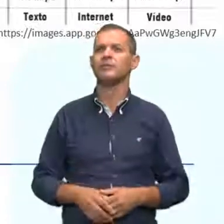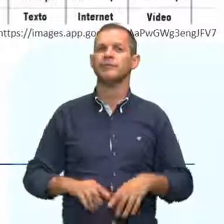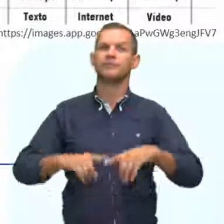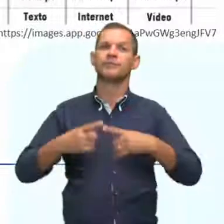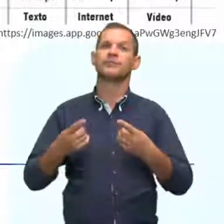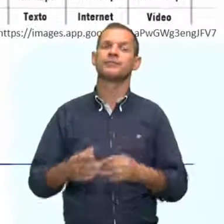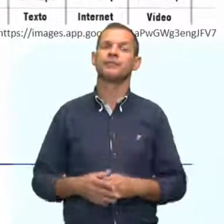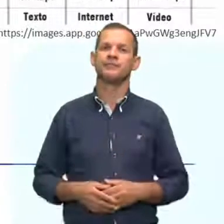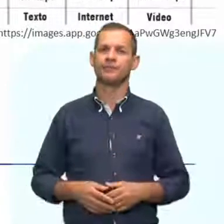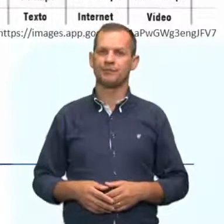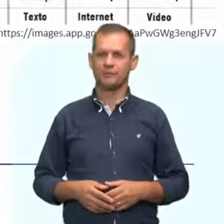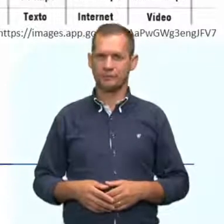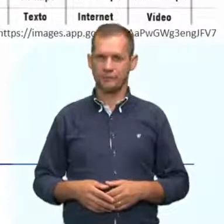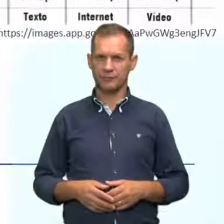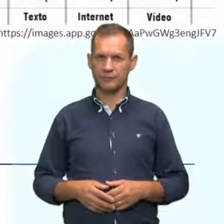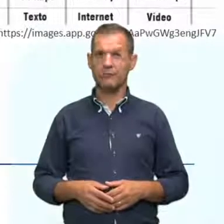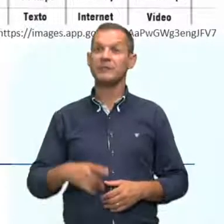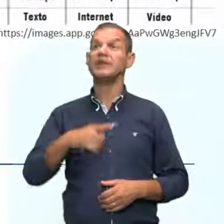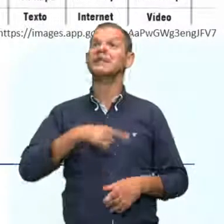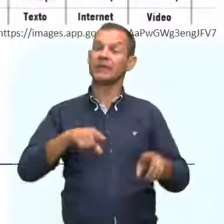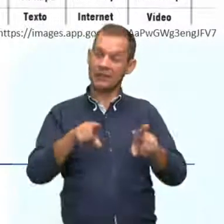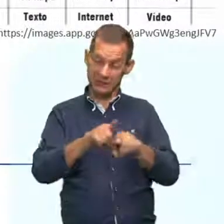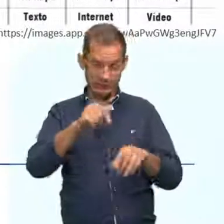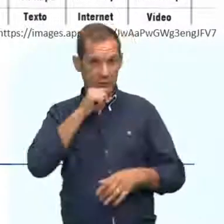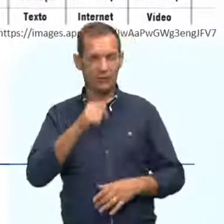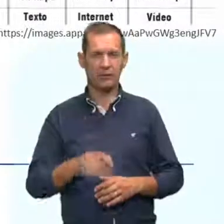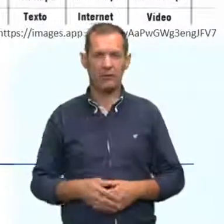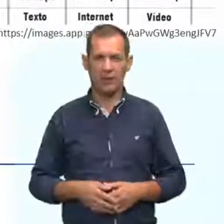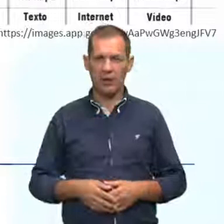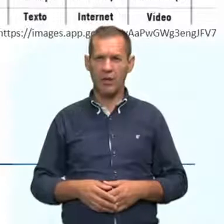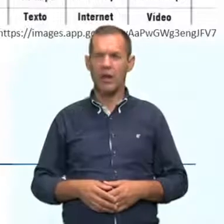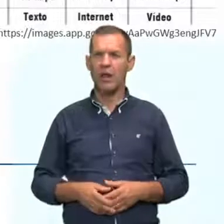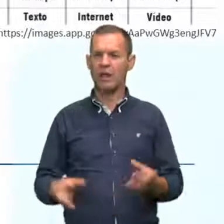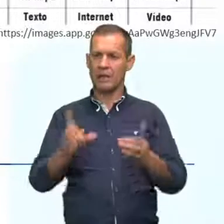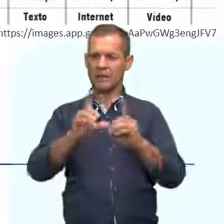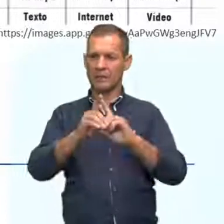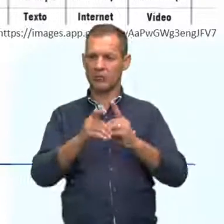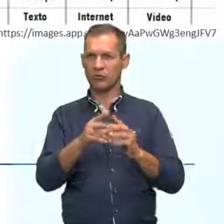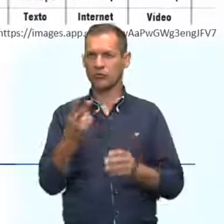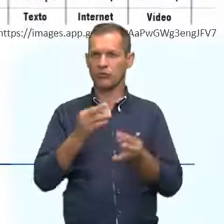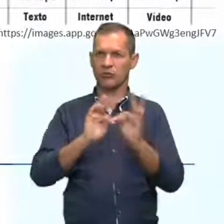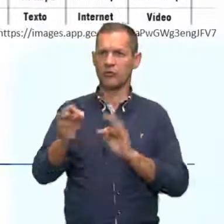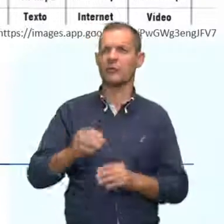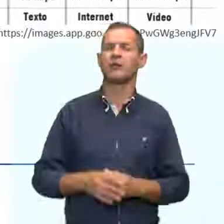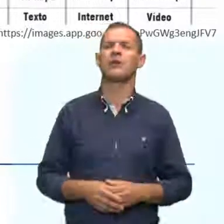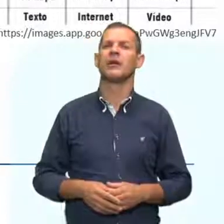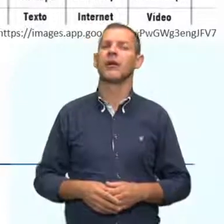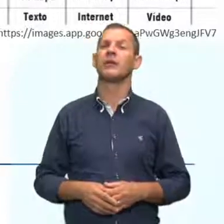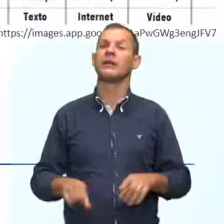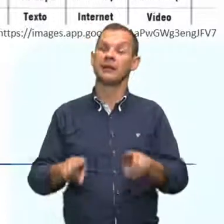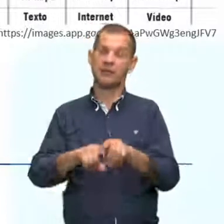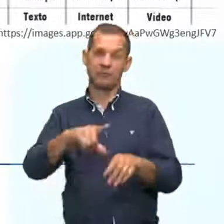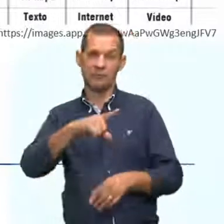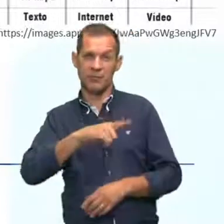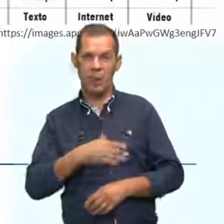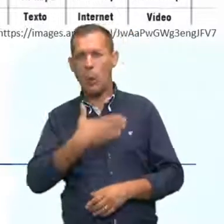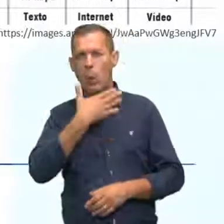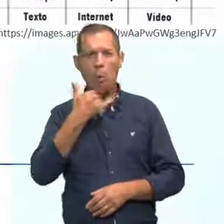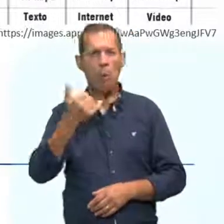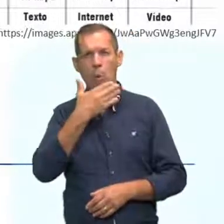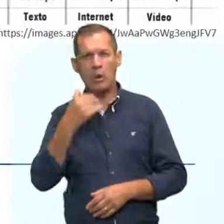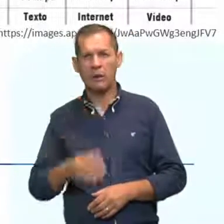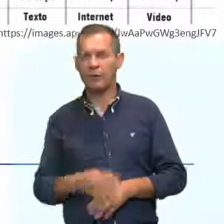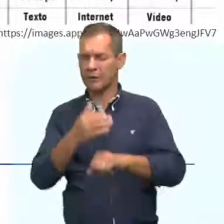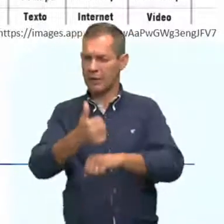embutidas. Ele traz a conjunção dessas duas tecnologias. Ele trouxe uma melhoria